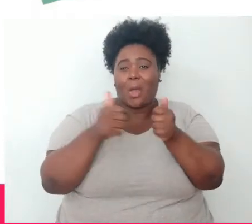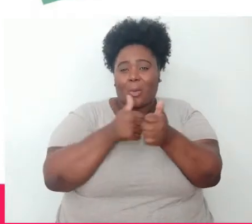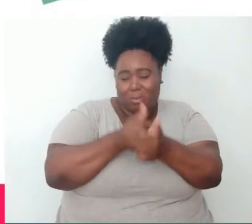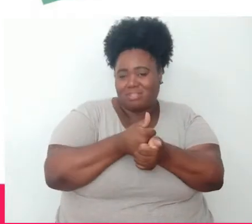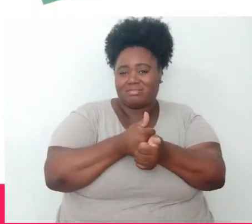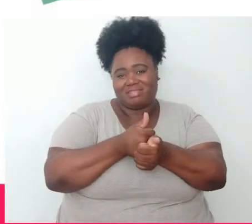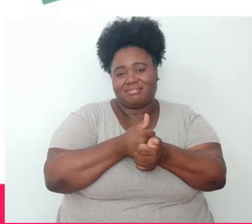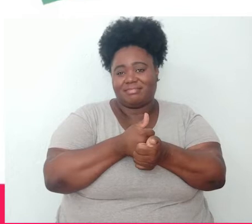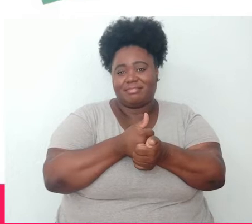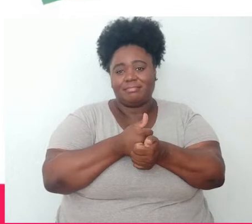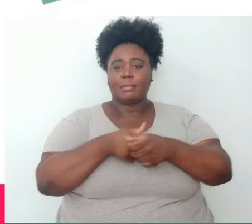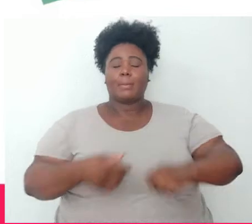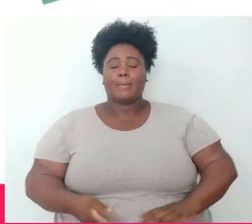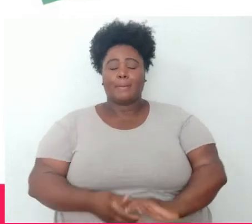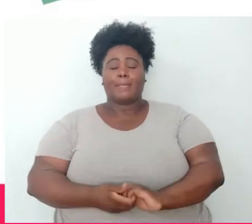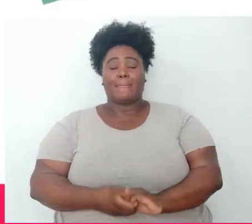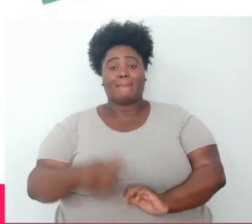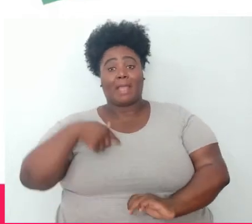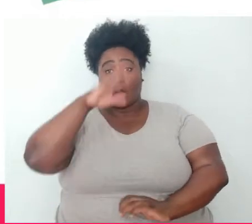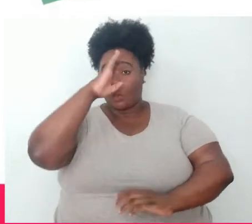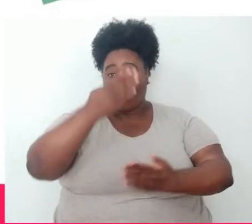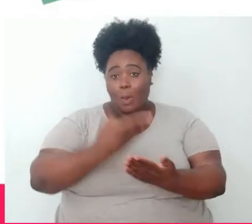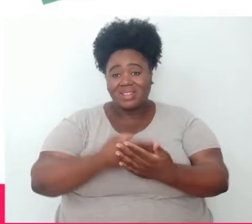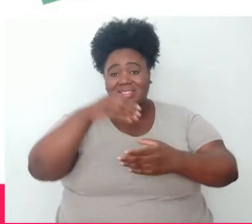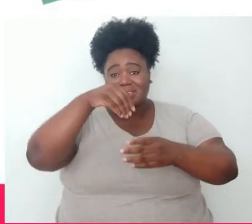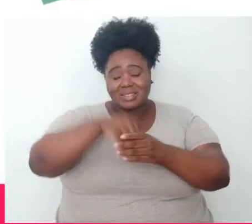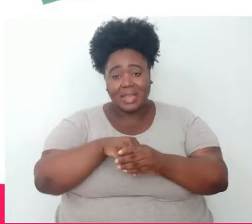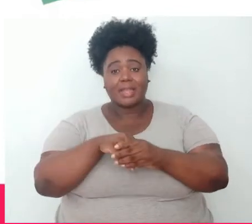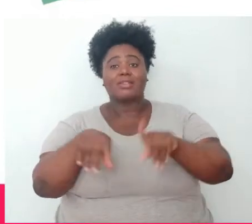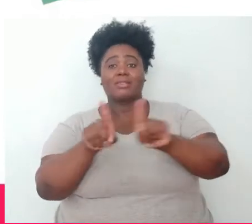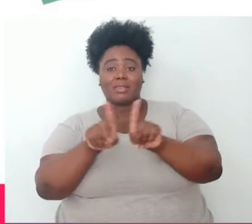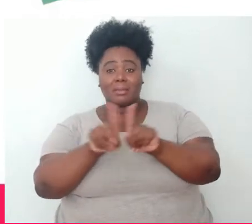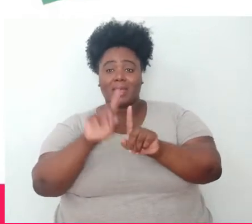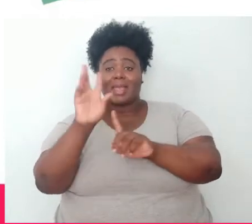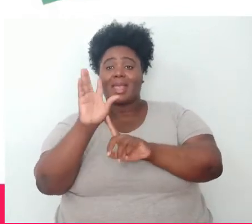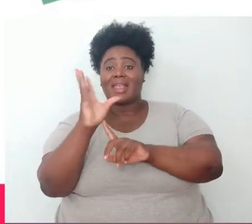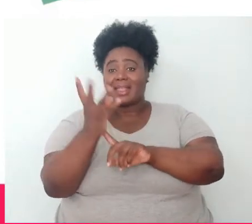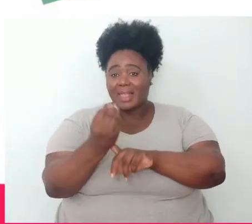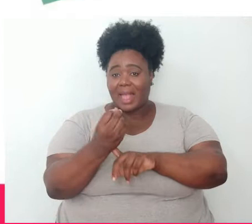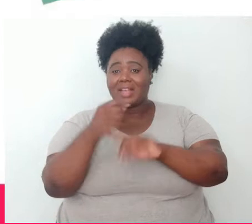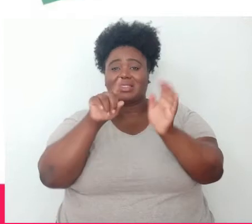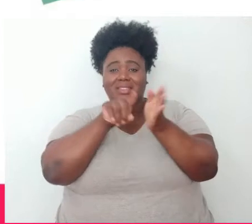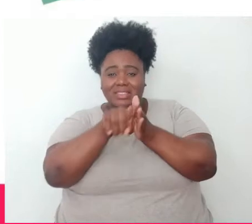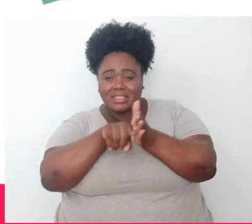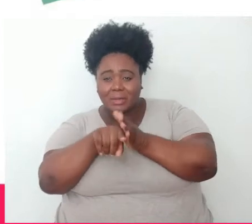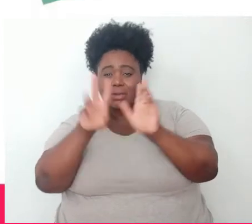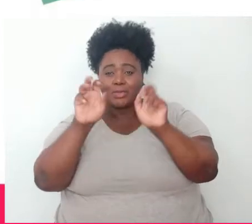próxima. E eu acredito que dentro até mesmo do campo da arte, nas pesquisas